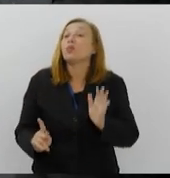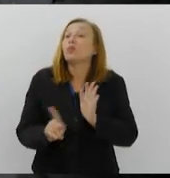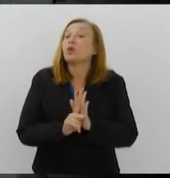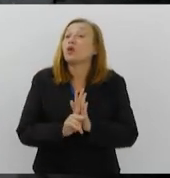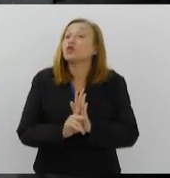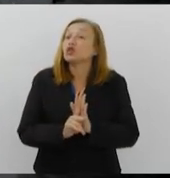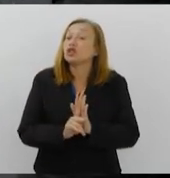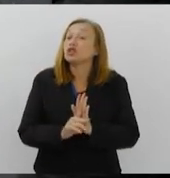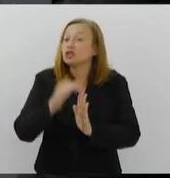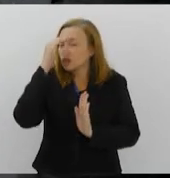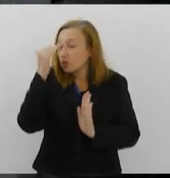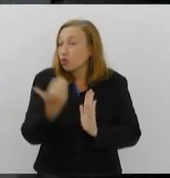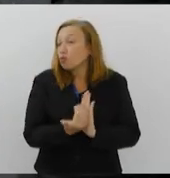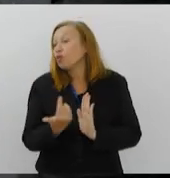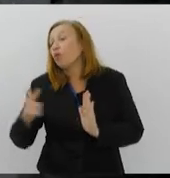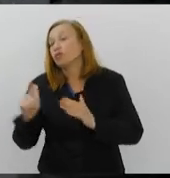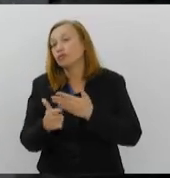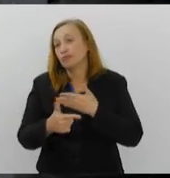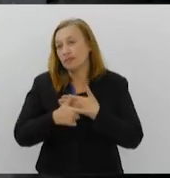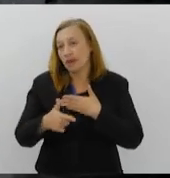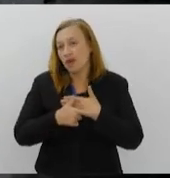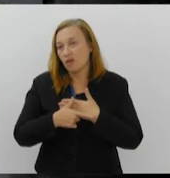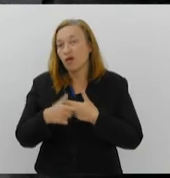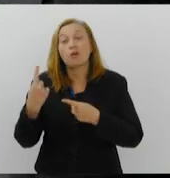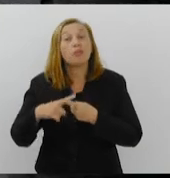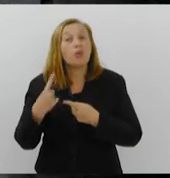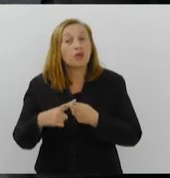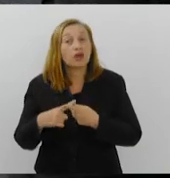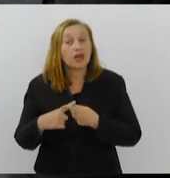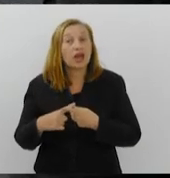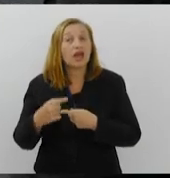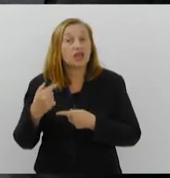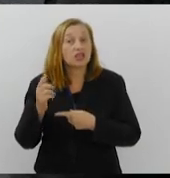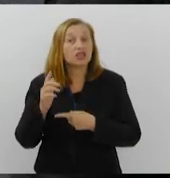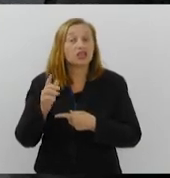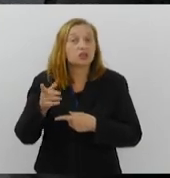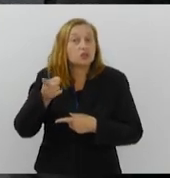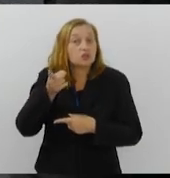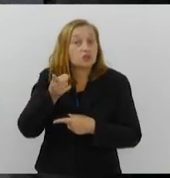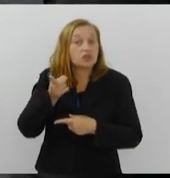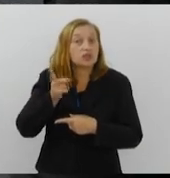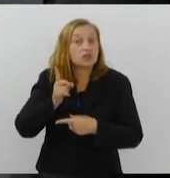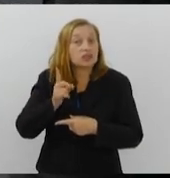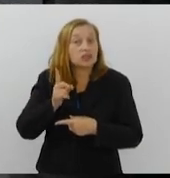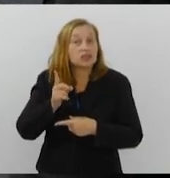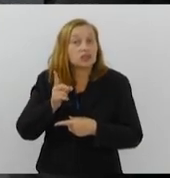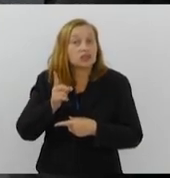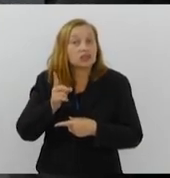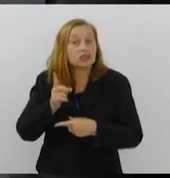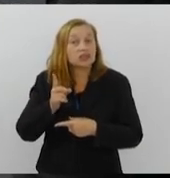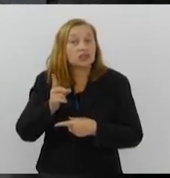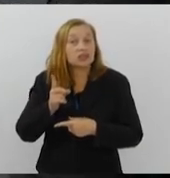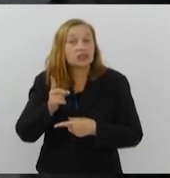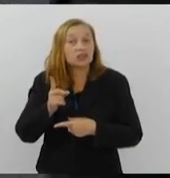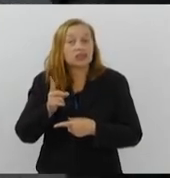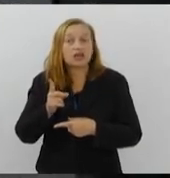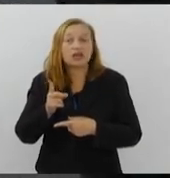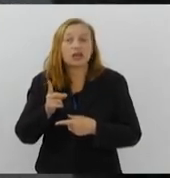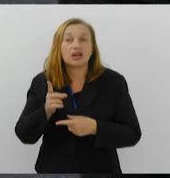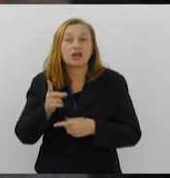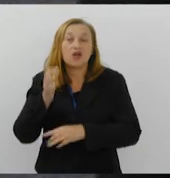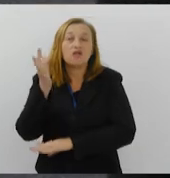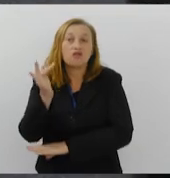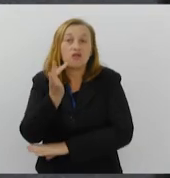ele ainda cumpre um outro papel, porque a gente é demandado o tempo todo pela formalização